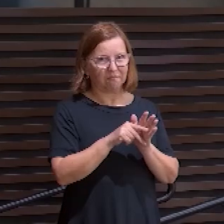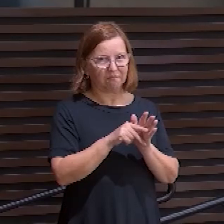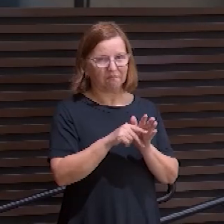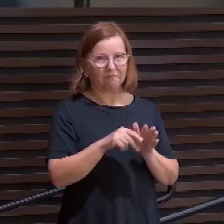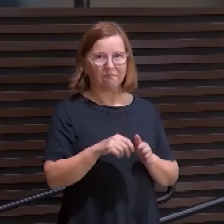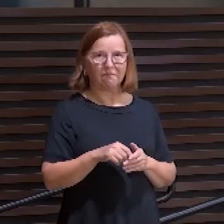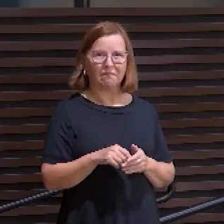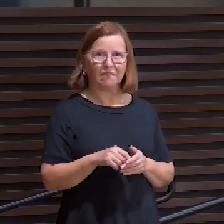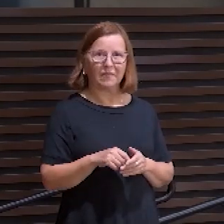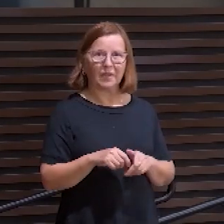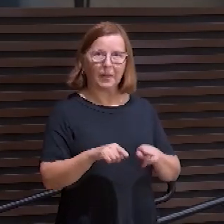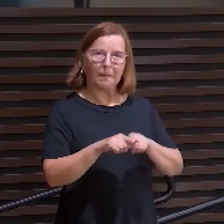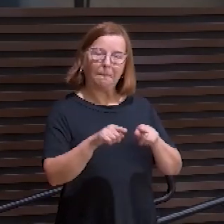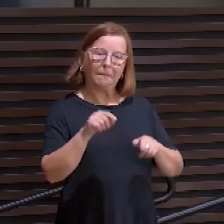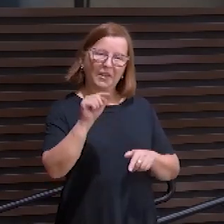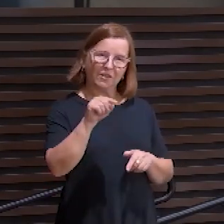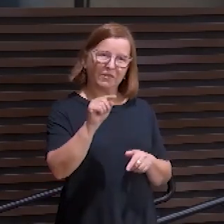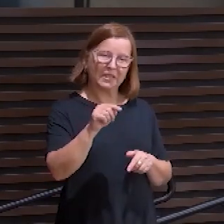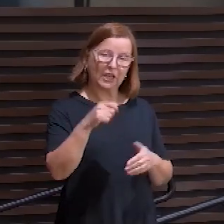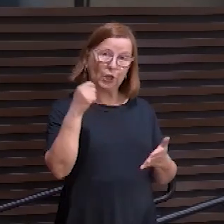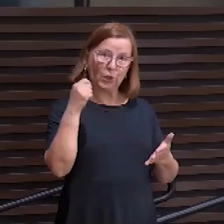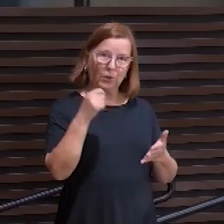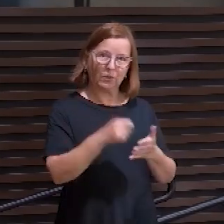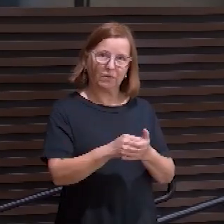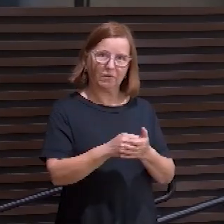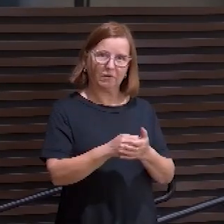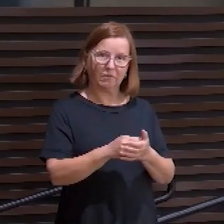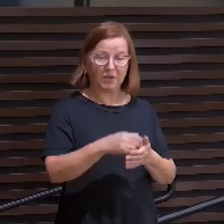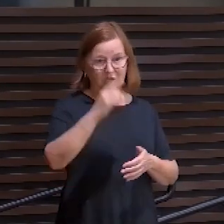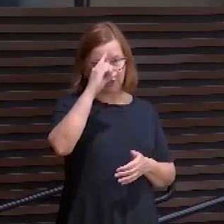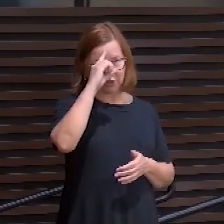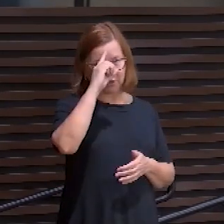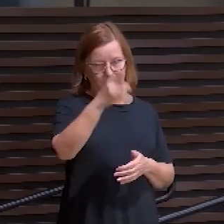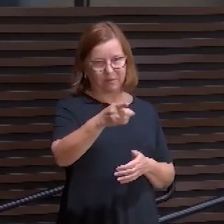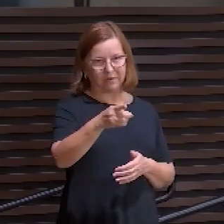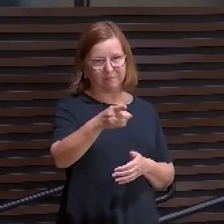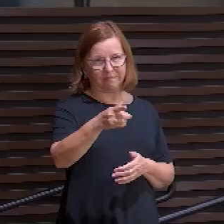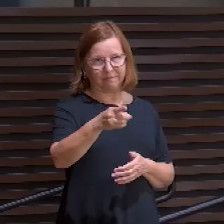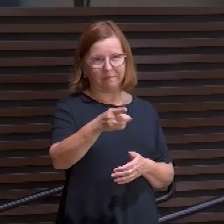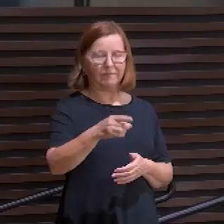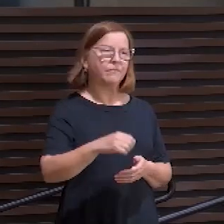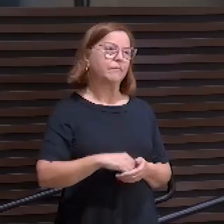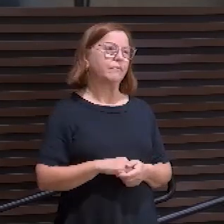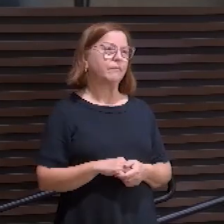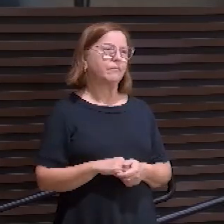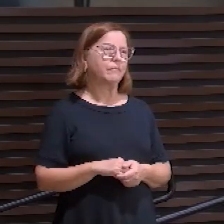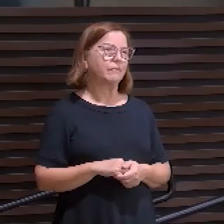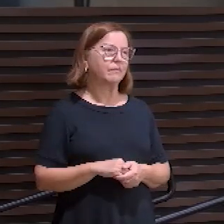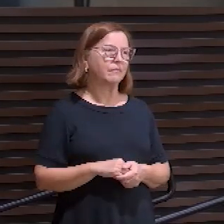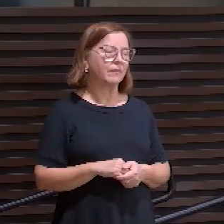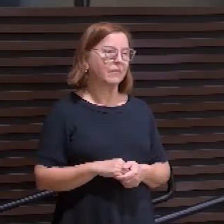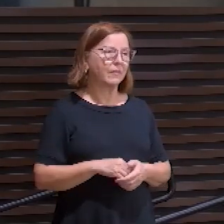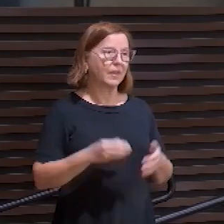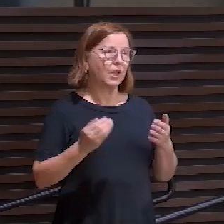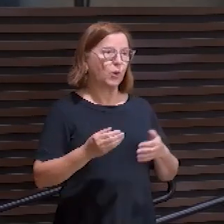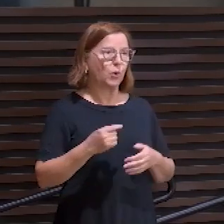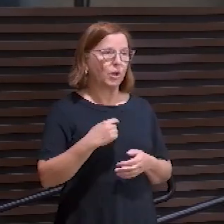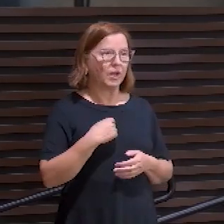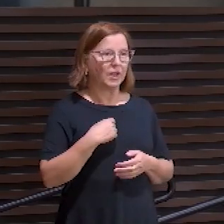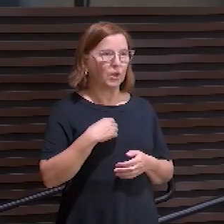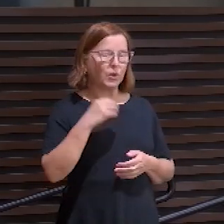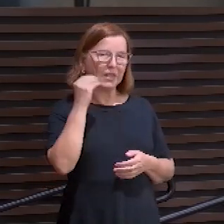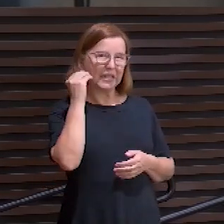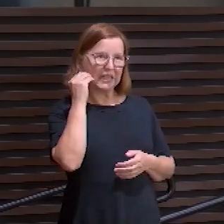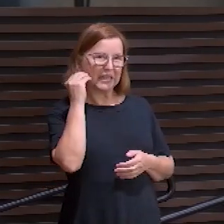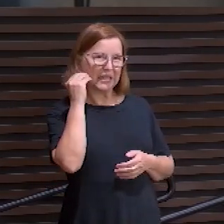Mas a ti cumpre dominá-lo. Eu vou agora tentar dar uma